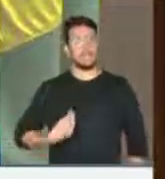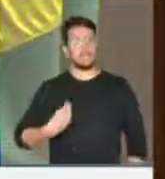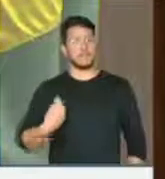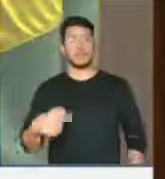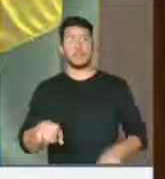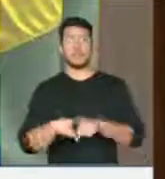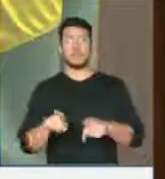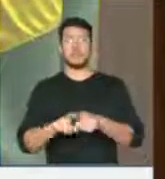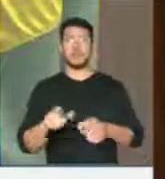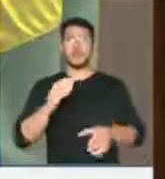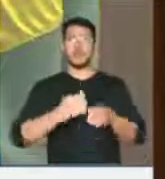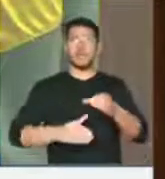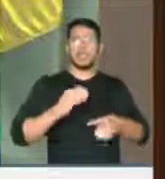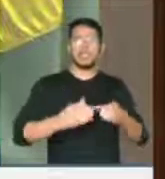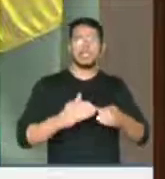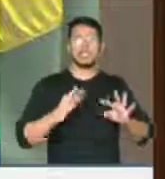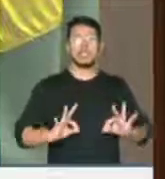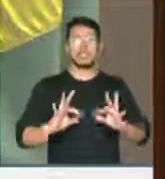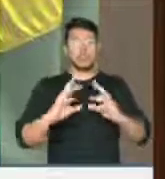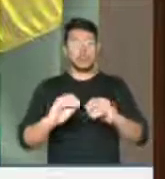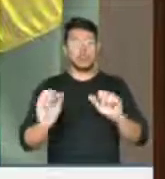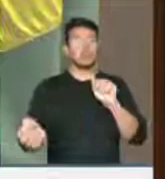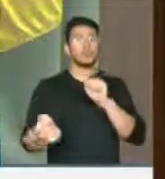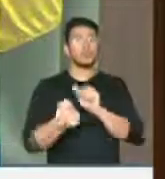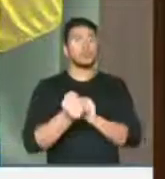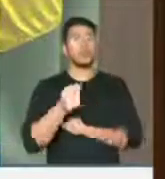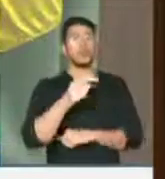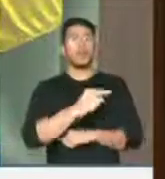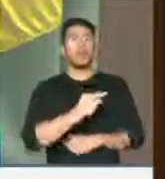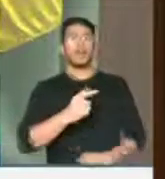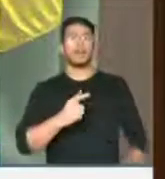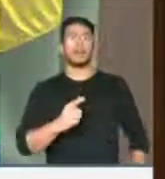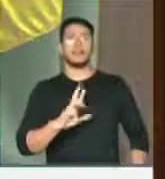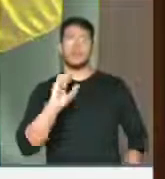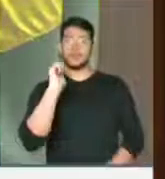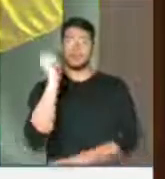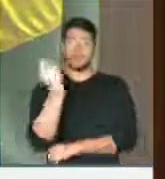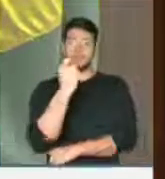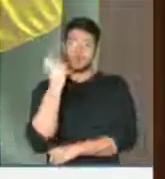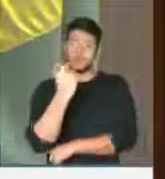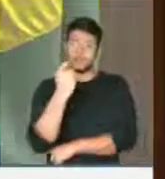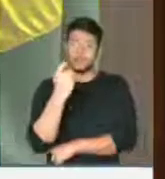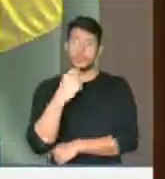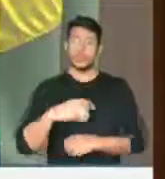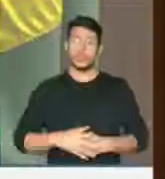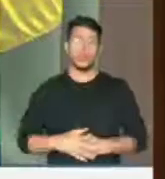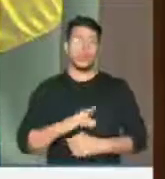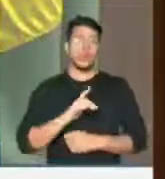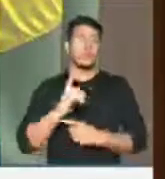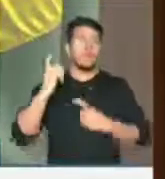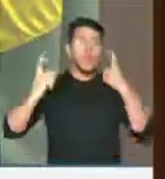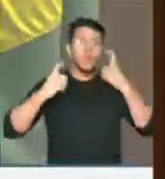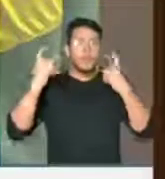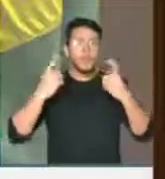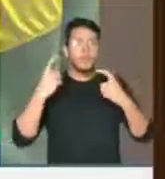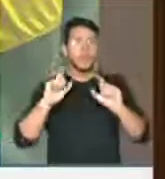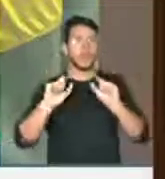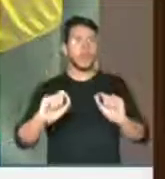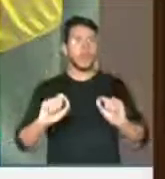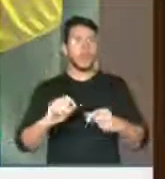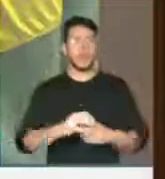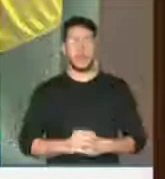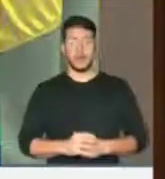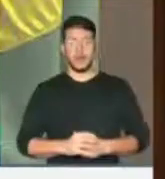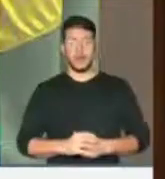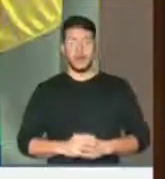as cooperativas, a Secretaria da Agricultura e Emater do Estado, lá no Rio Grande do Sul, todos com a mesma preocupação, e